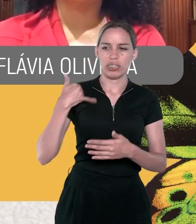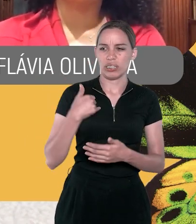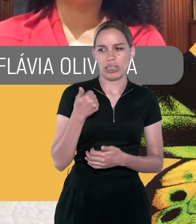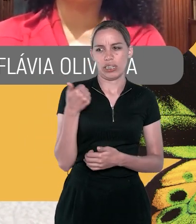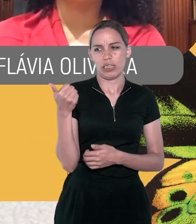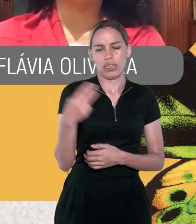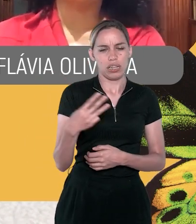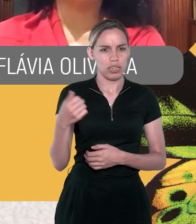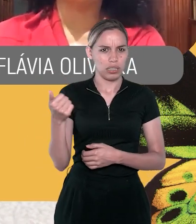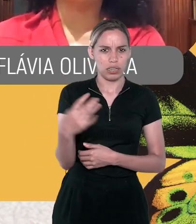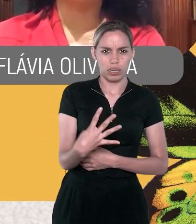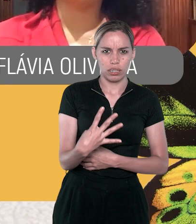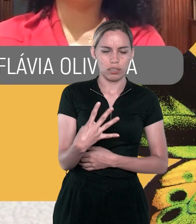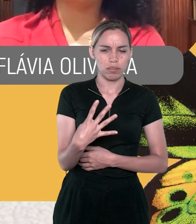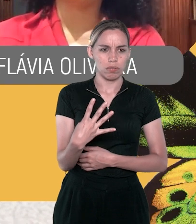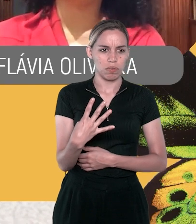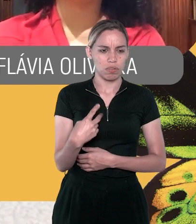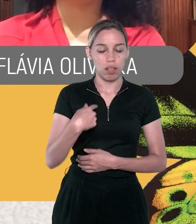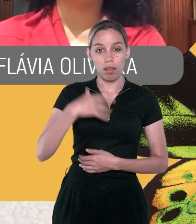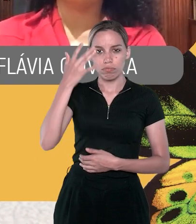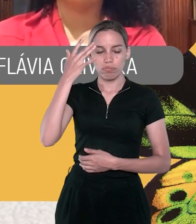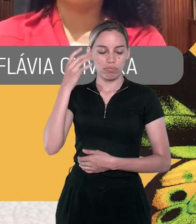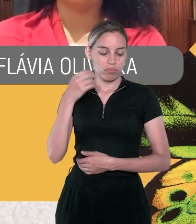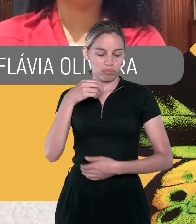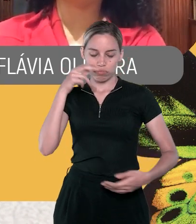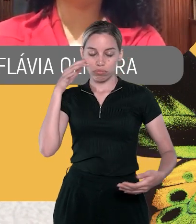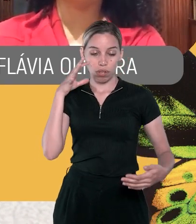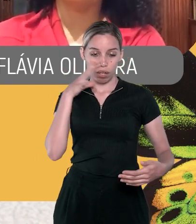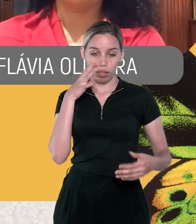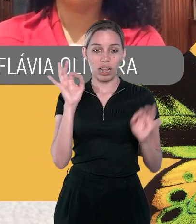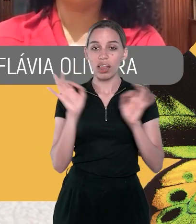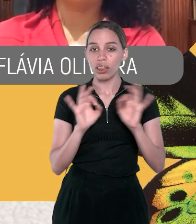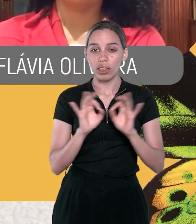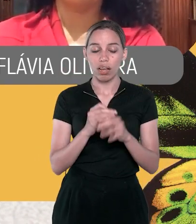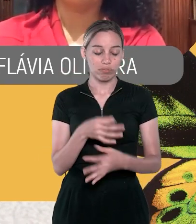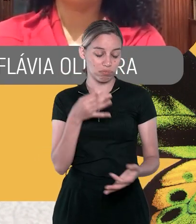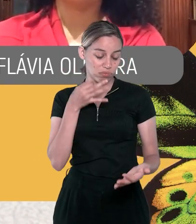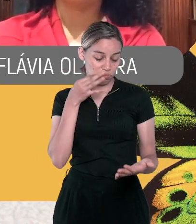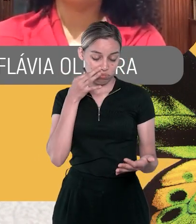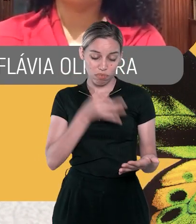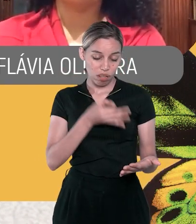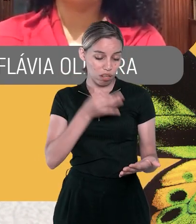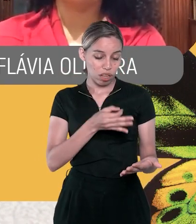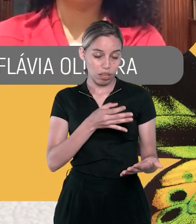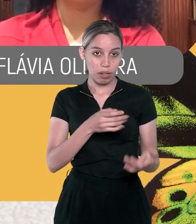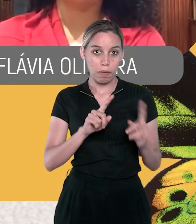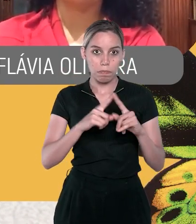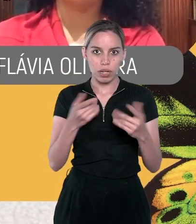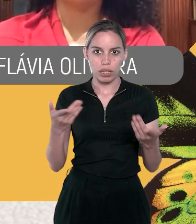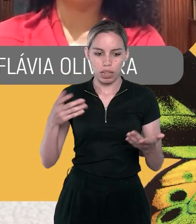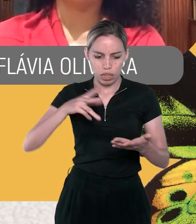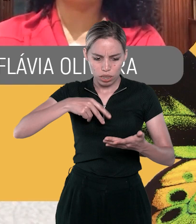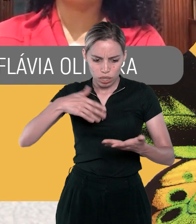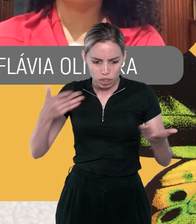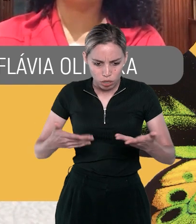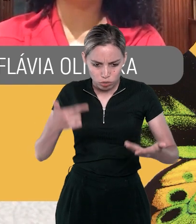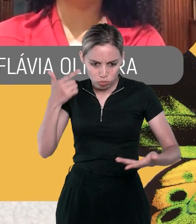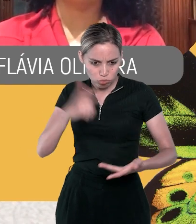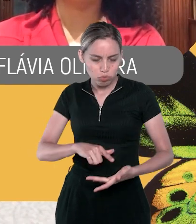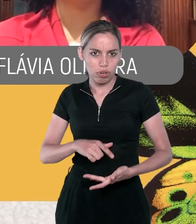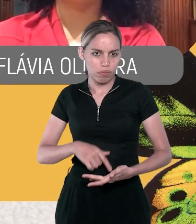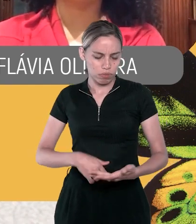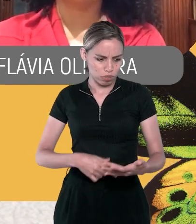né? E que naquela época não me espantaram desse jeito, não me chamaram a atenção por conta disso. E aqui agora é uma coisa impressionante como